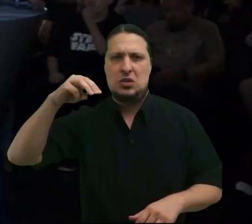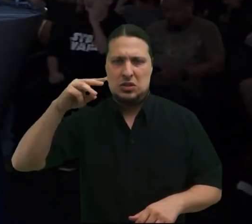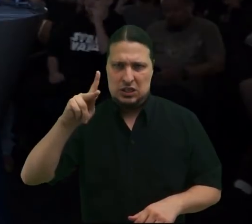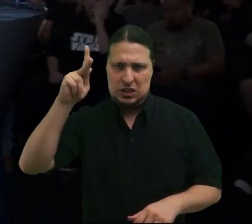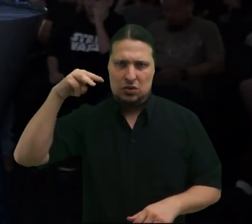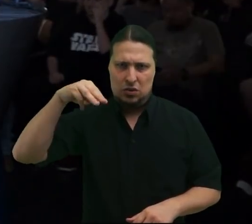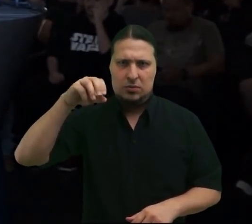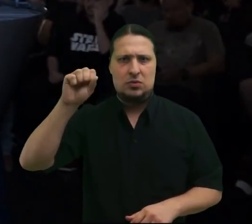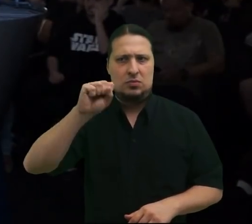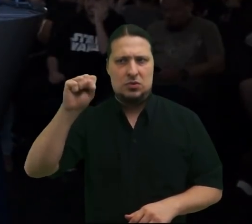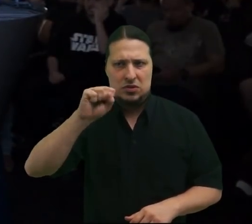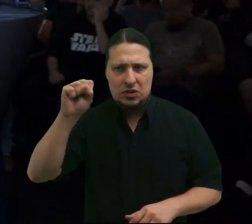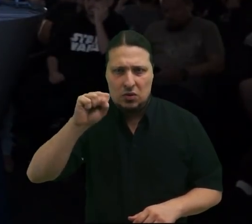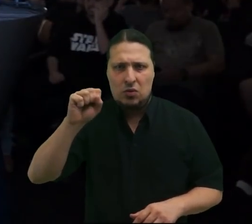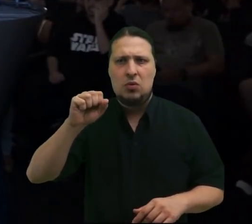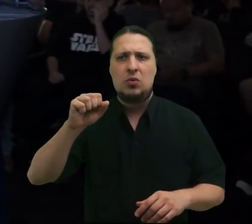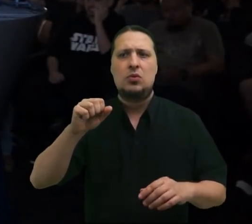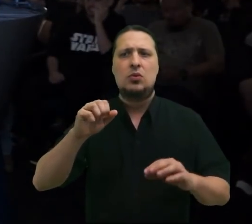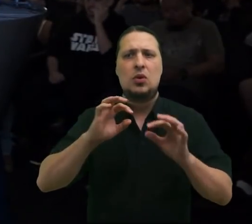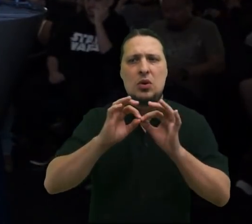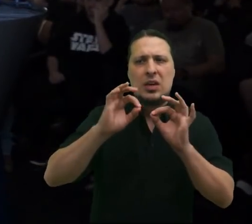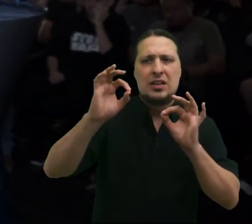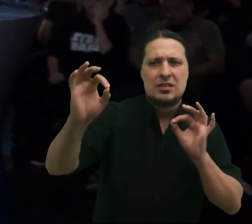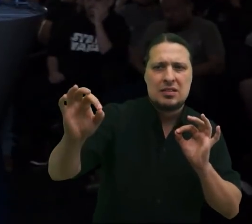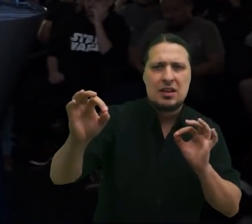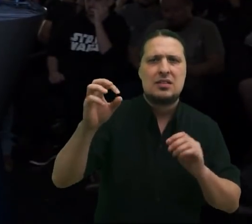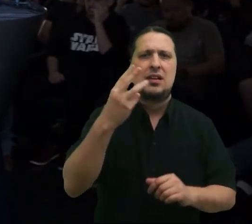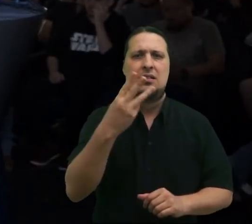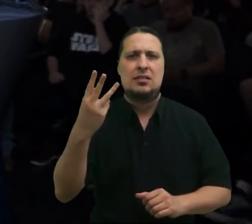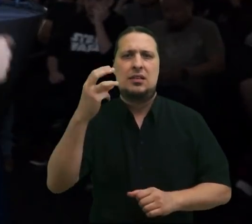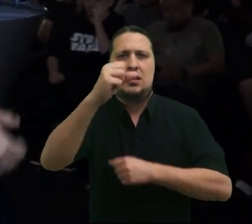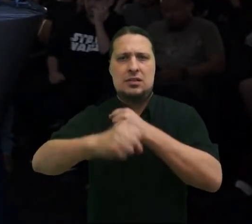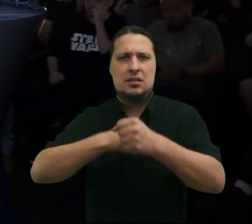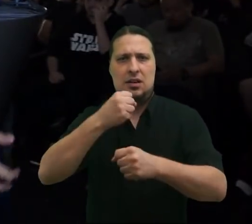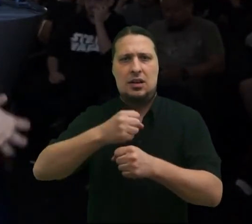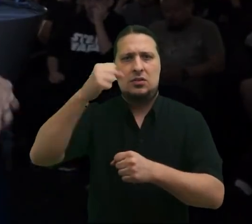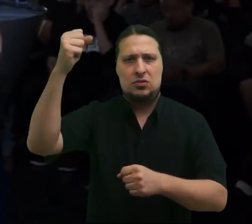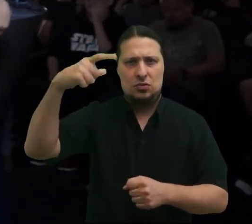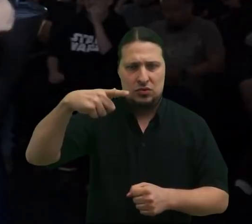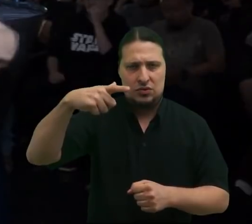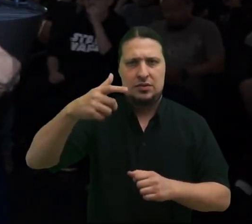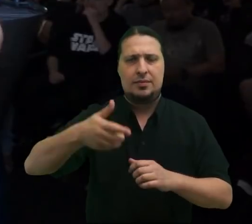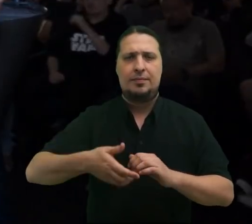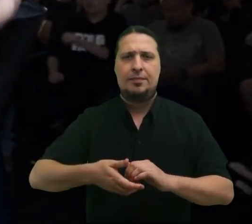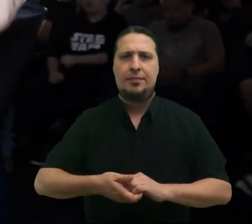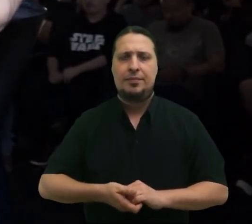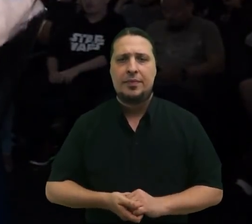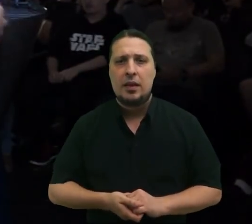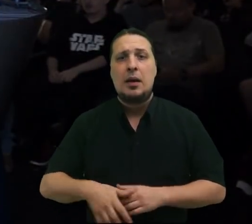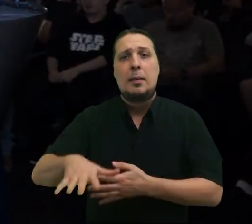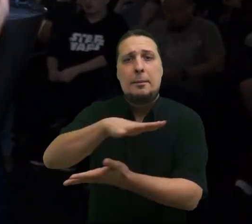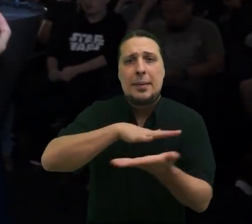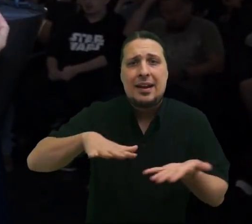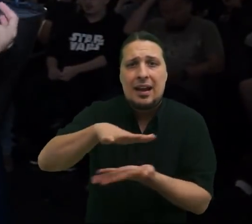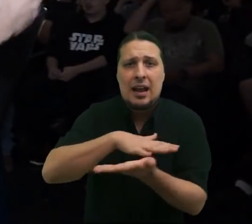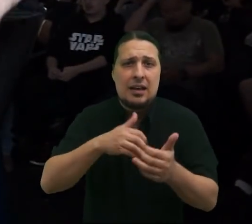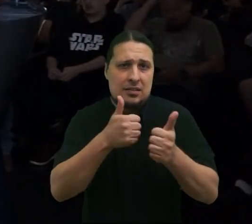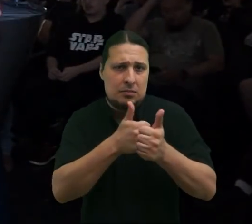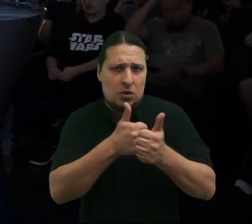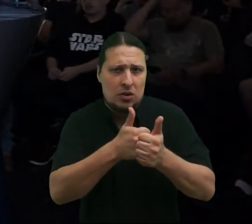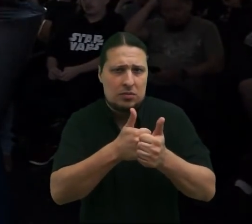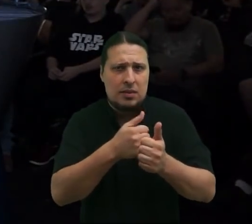gente tem um buraco negro gigante no centro da Via Láctea, mas a gente tem muito mais massa em